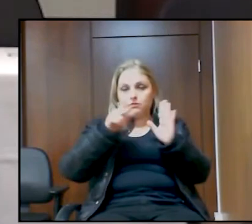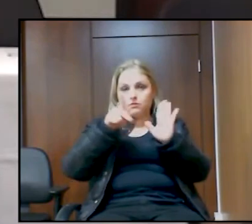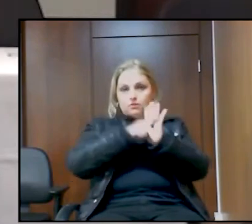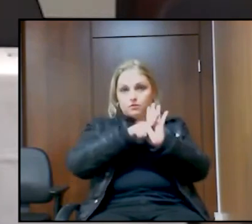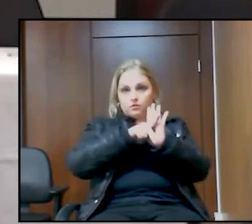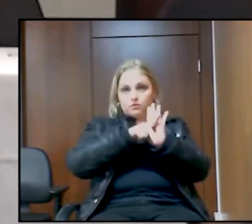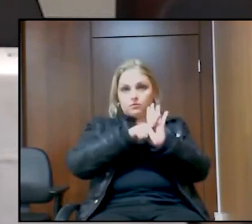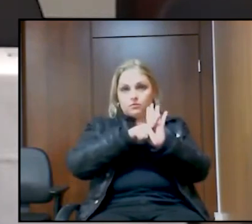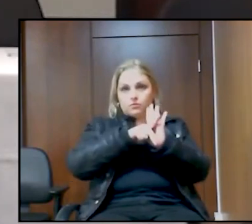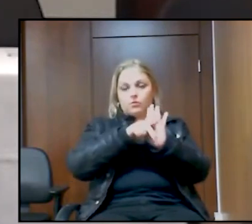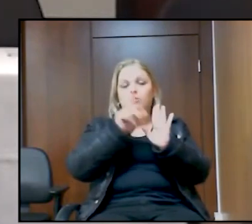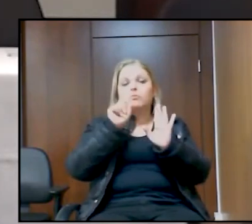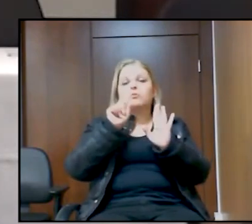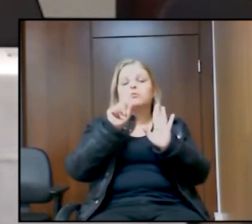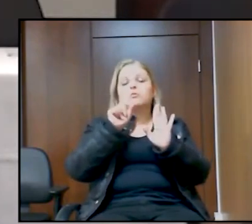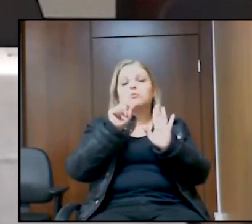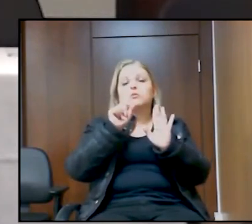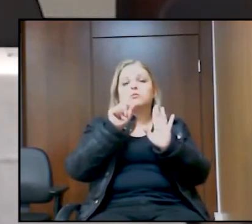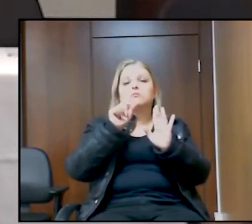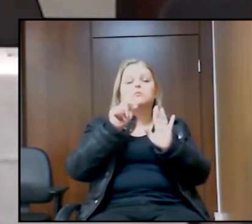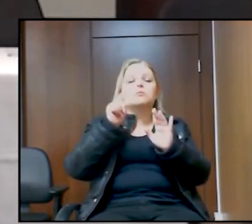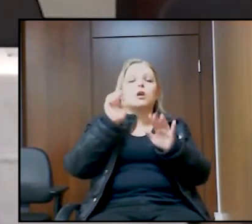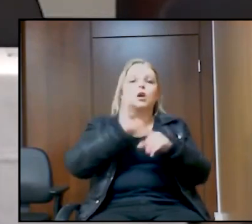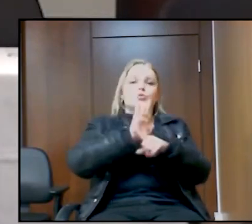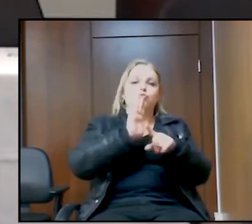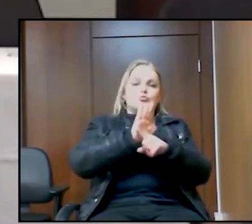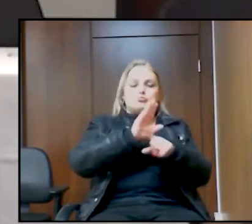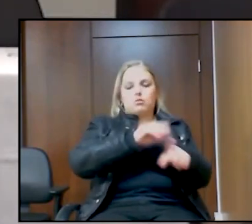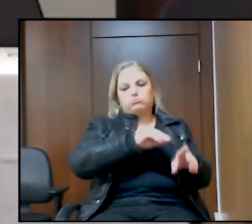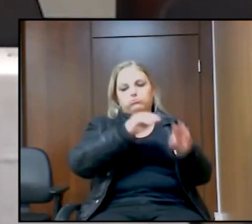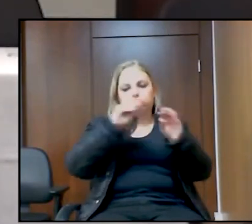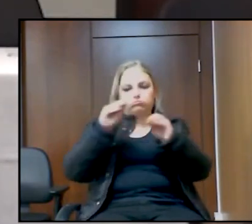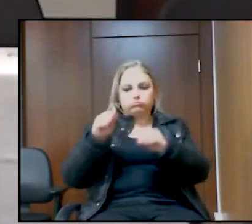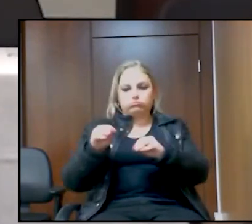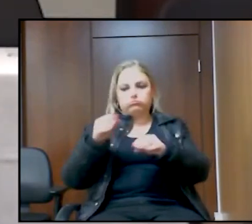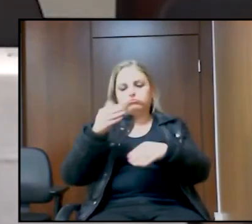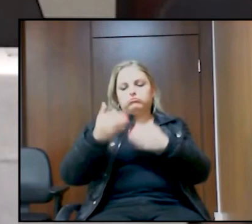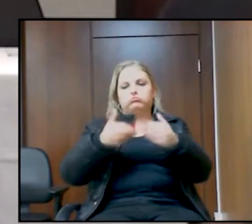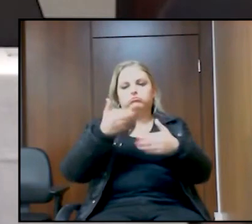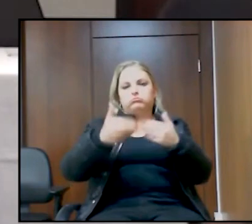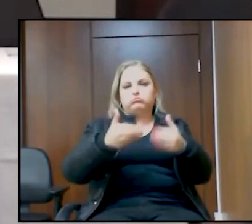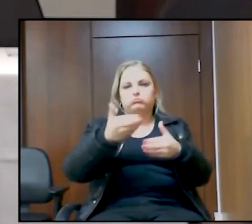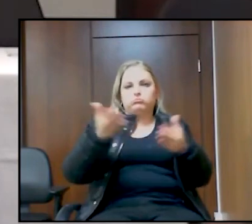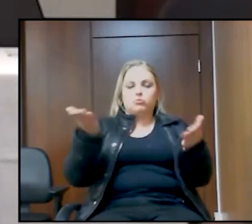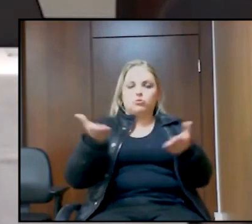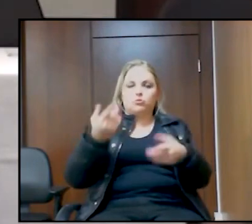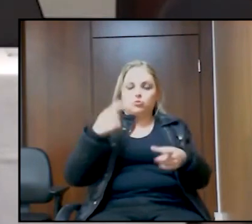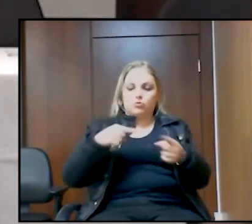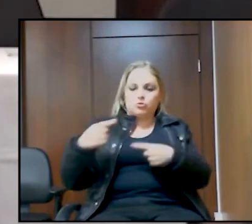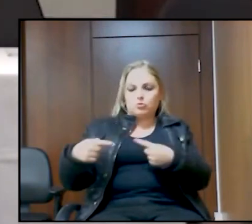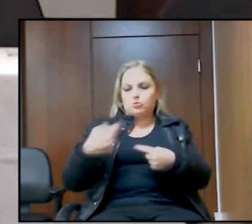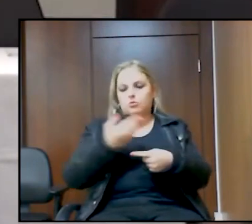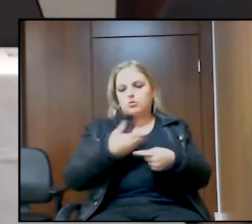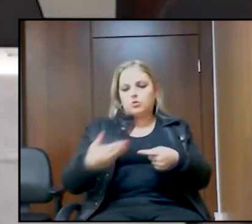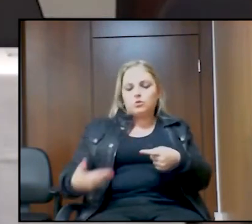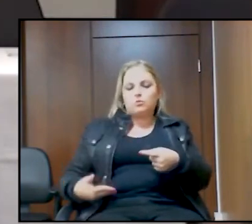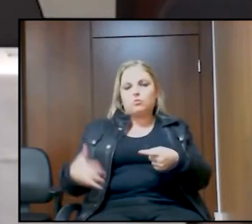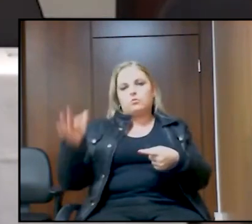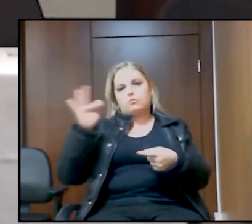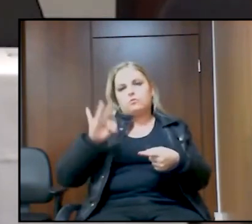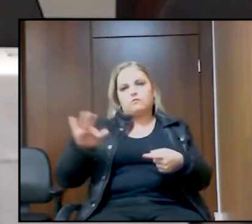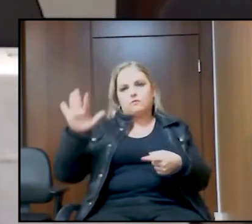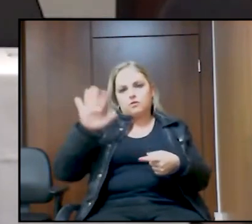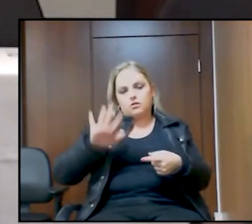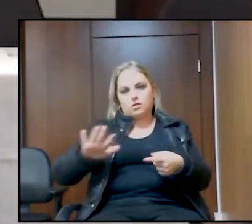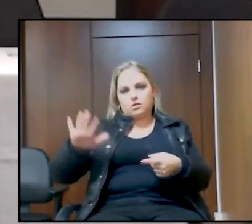fins de desinstitucionalização, que seria o desenvolvimento. Hoje é uma política pública do governo federal,